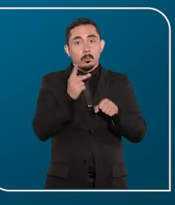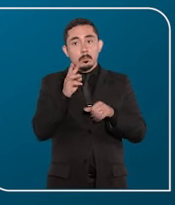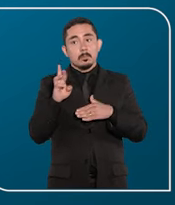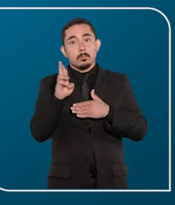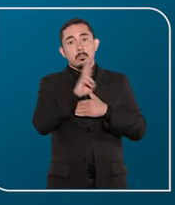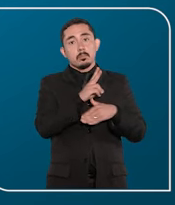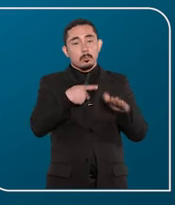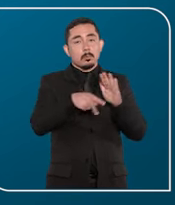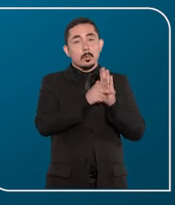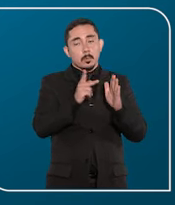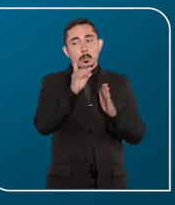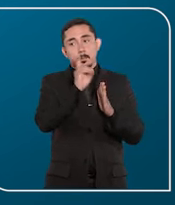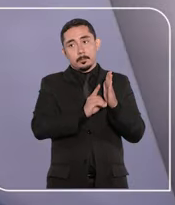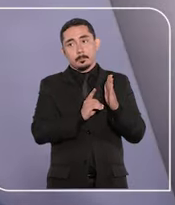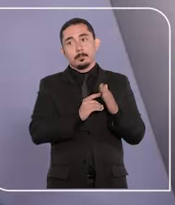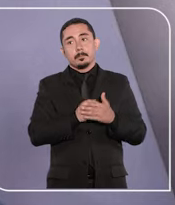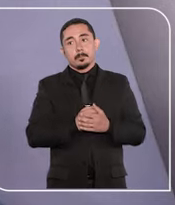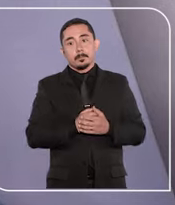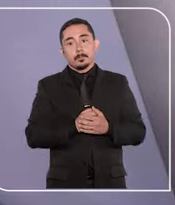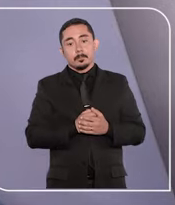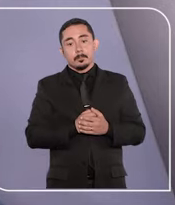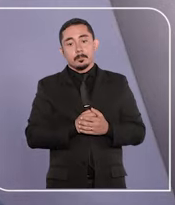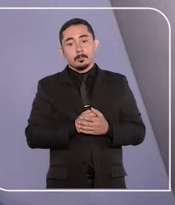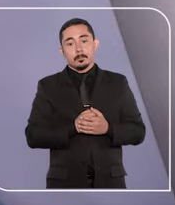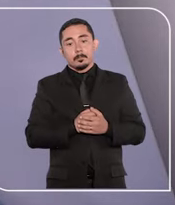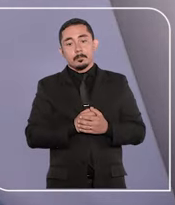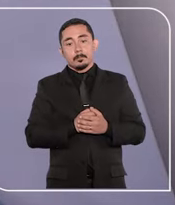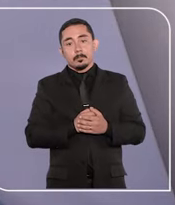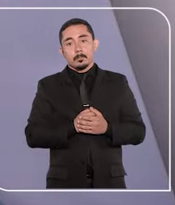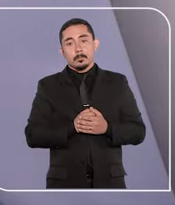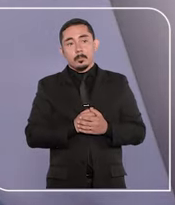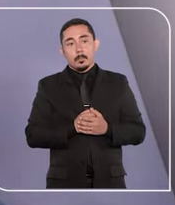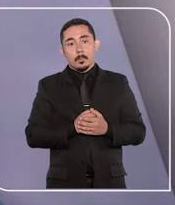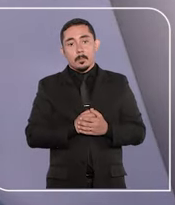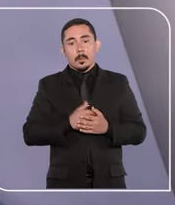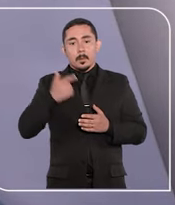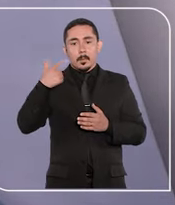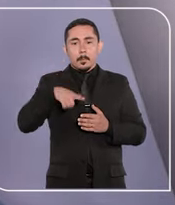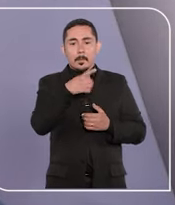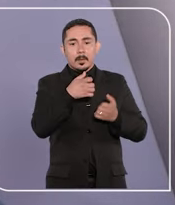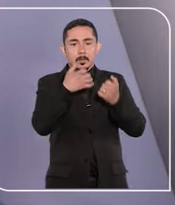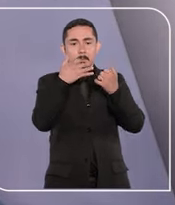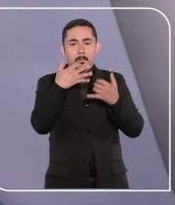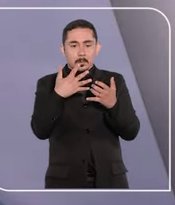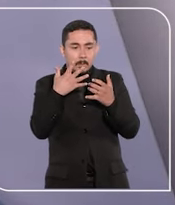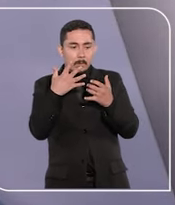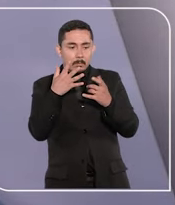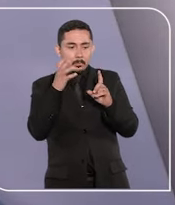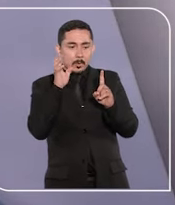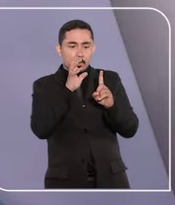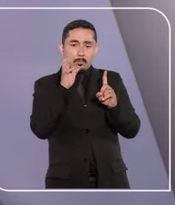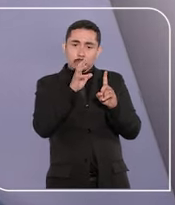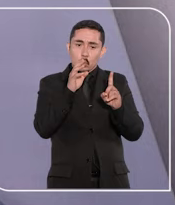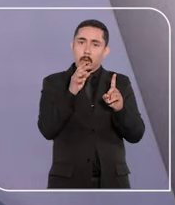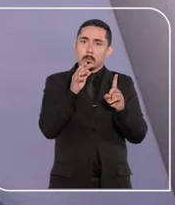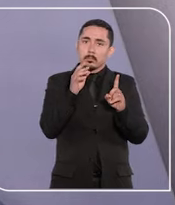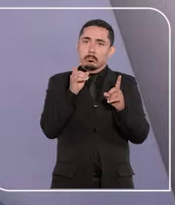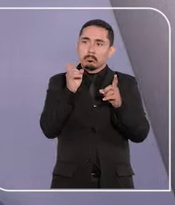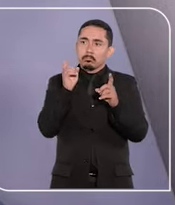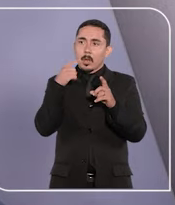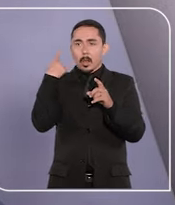dos direitos. Uhum. Falando sobre a atuação extrajudicial do advogado, agora com você, professor